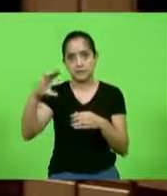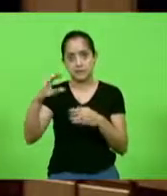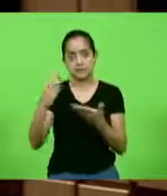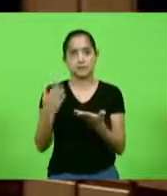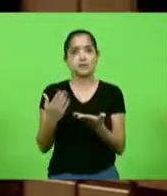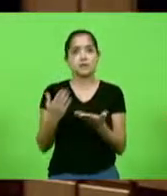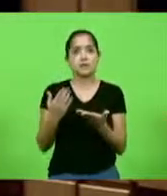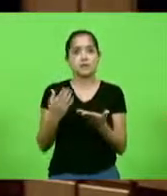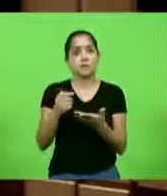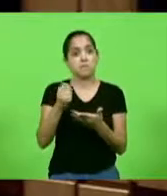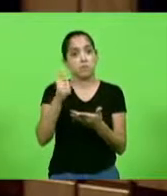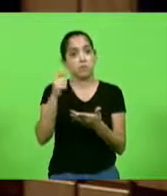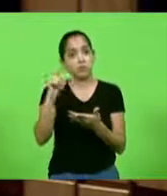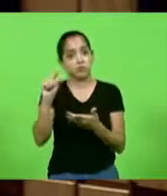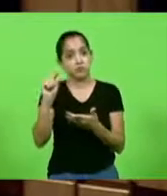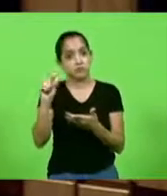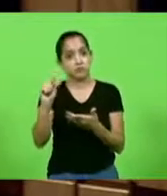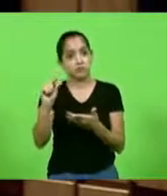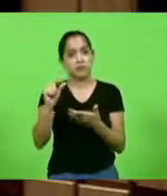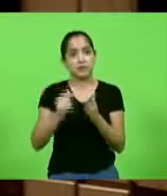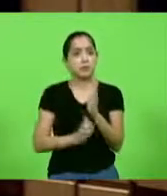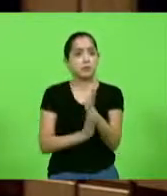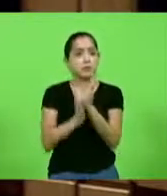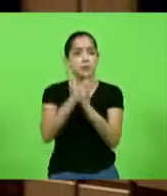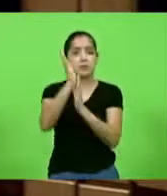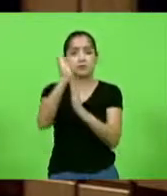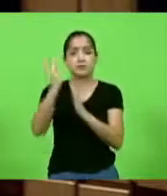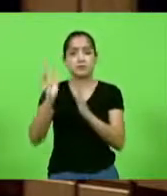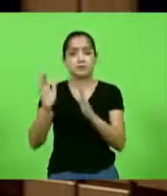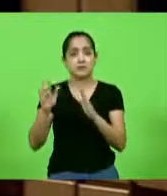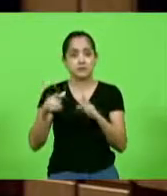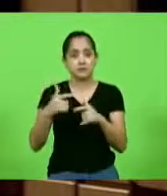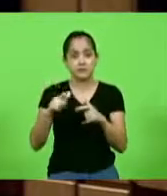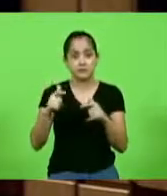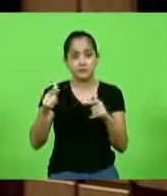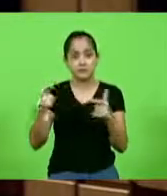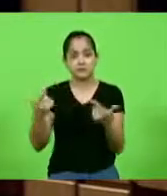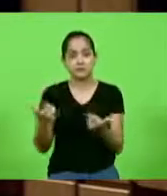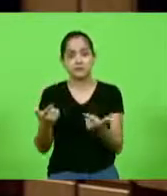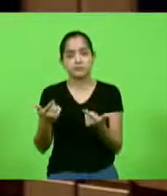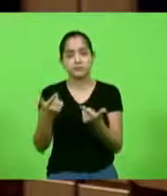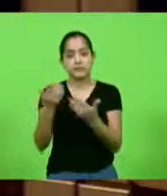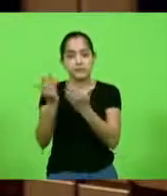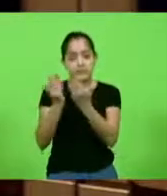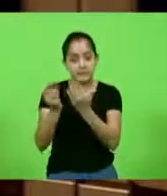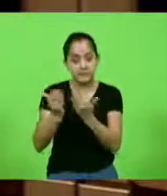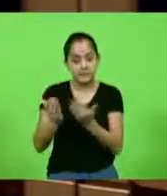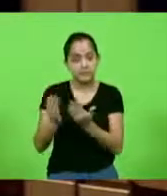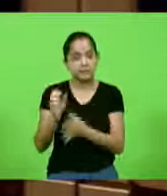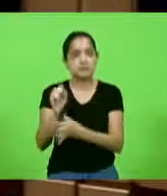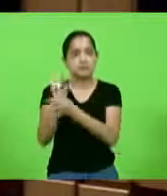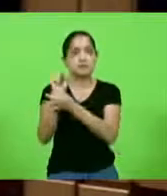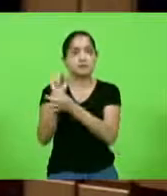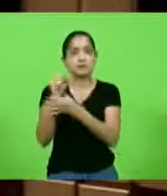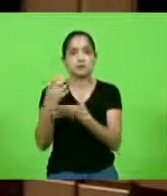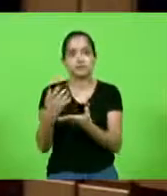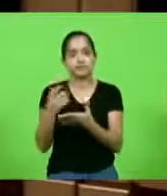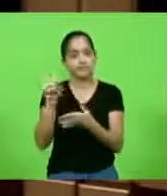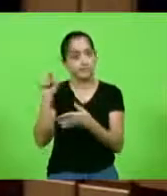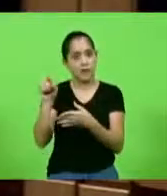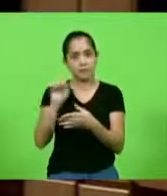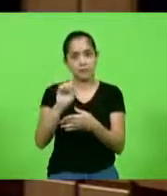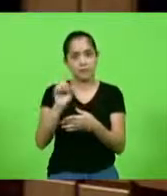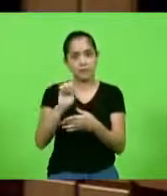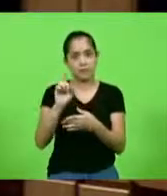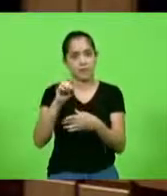é pouco dinheiro, muita burocracia, uma análise gigante e haja garantia. Não pegaram no Badesc,